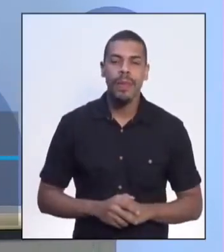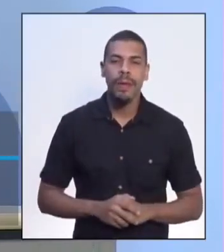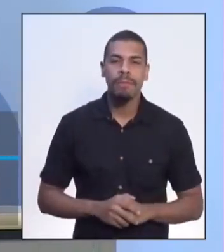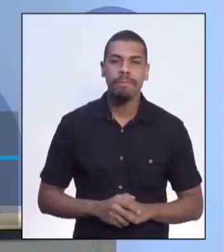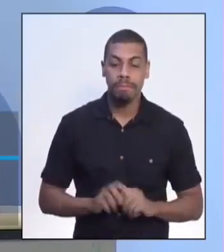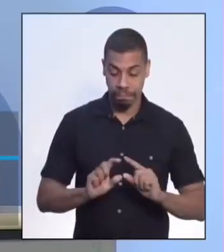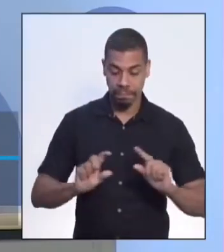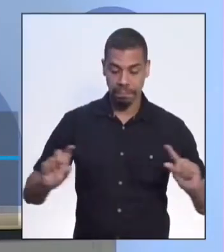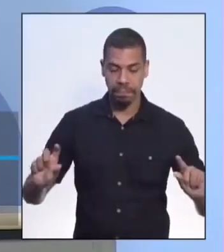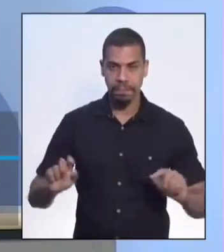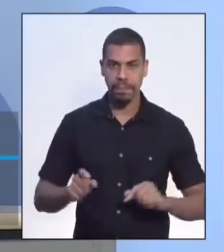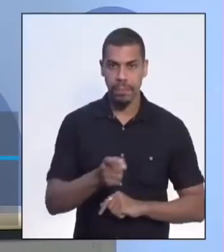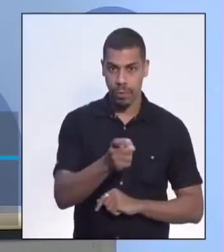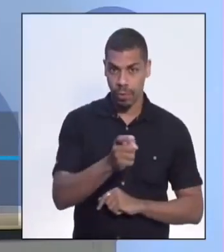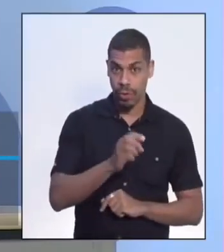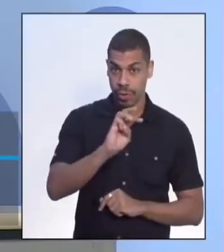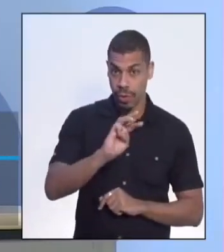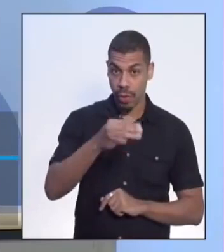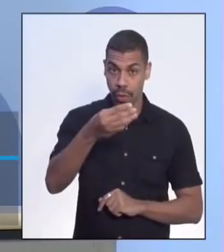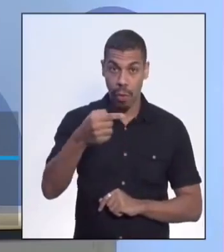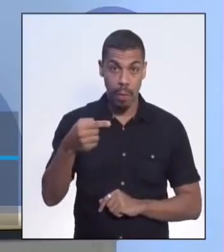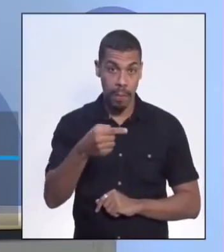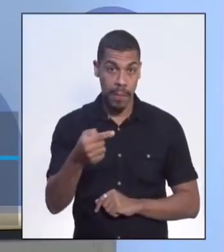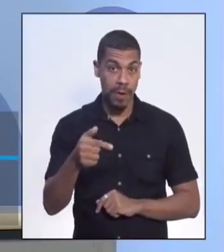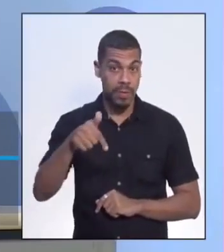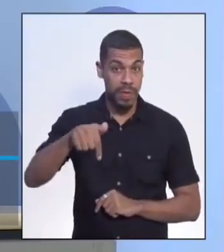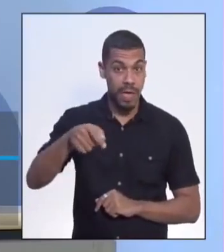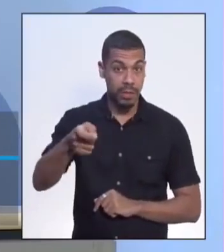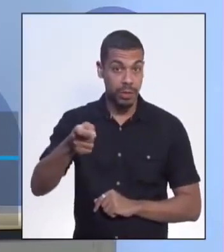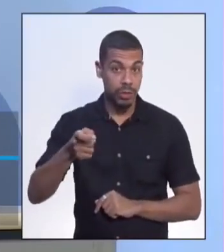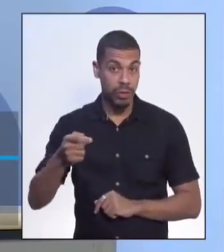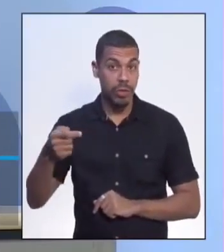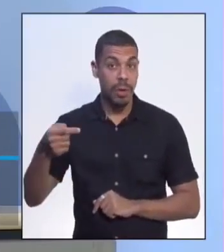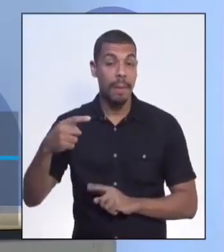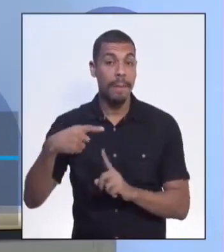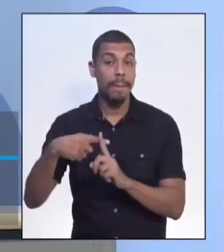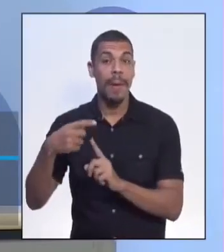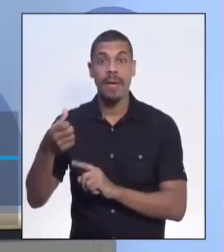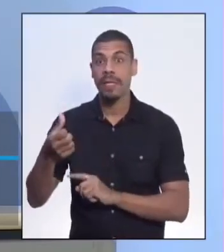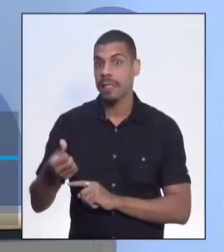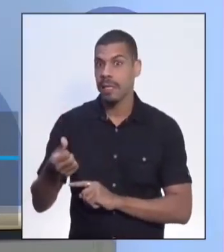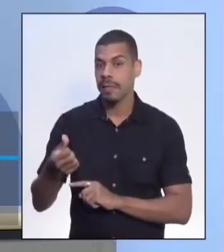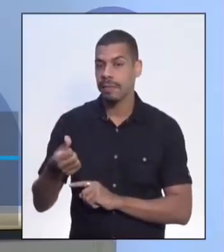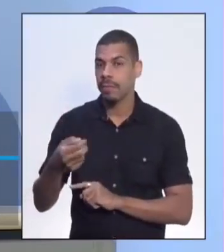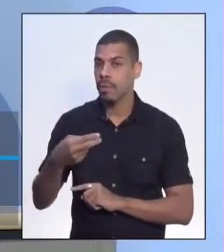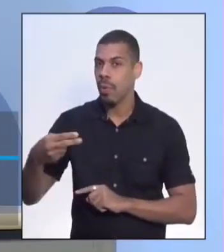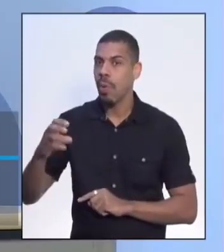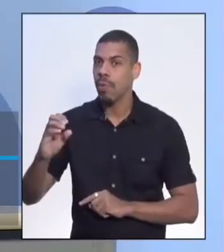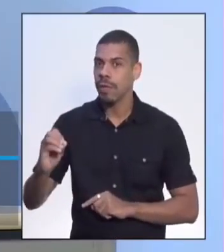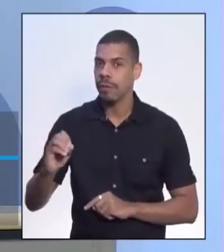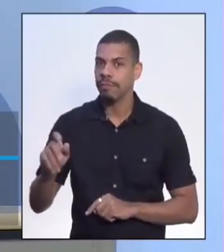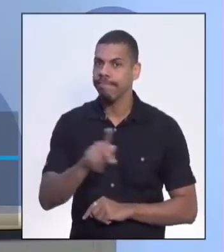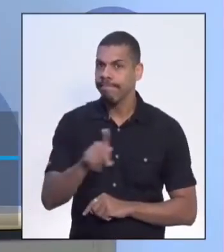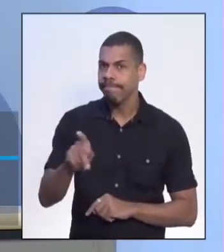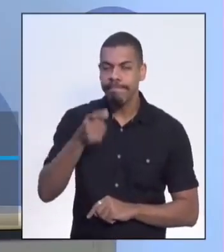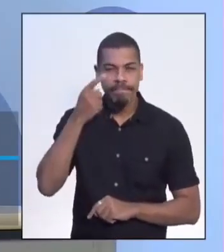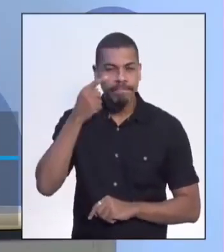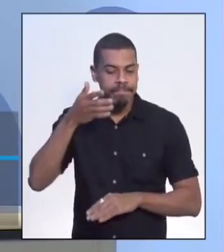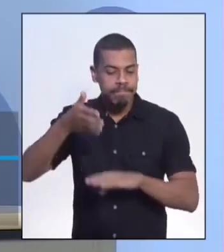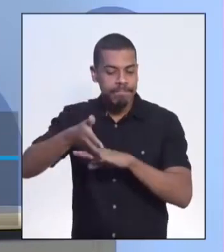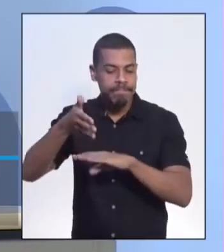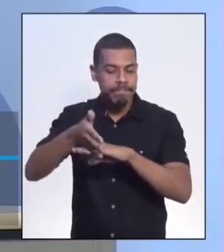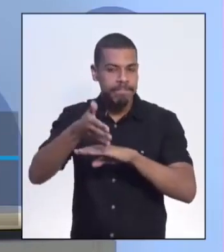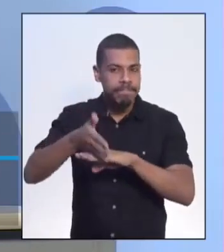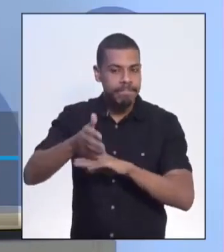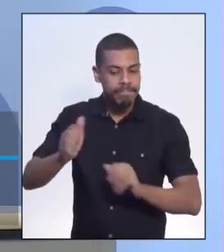falaram que a forma final é x ao cubo menos 7x mais 6 igual a 0. Quero mandar um abraço para os professores que estão acompanhando a